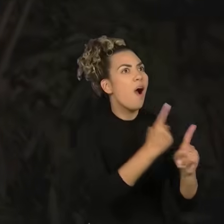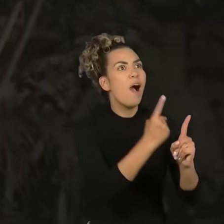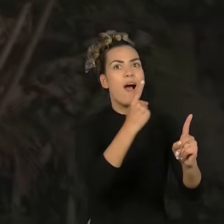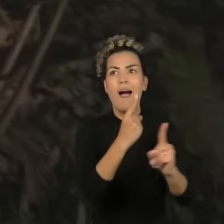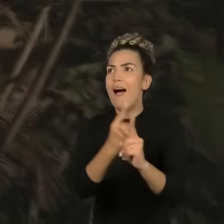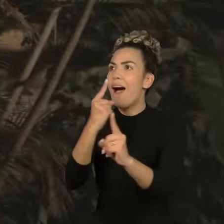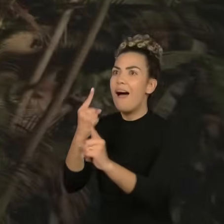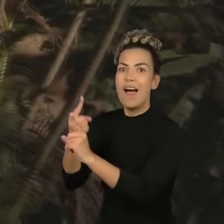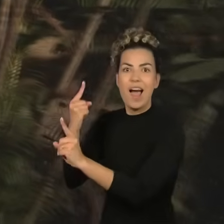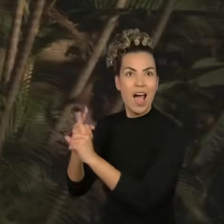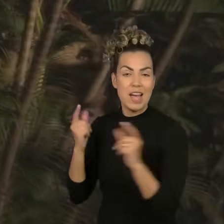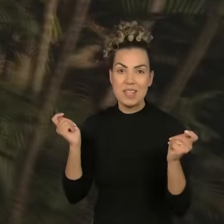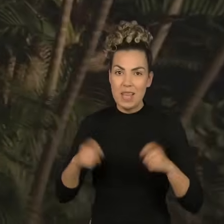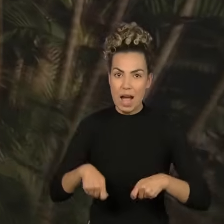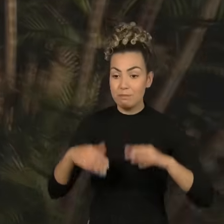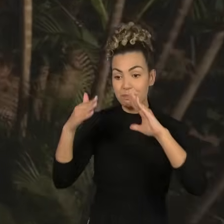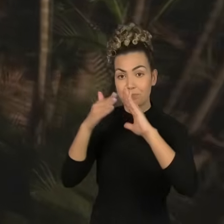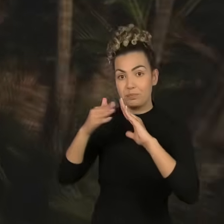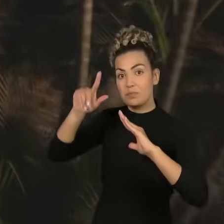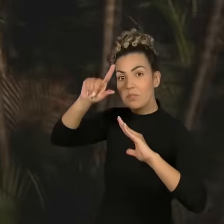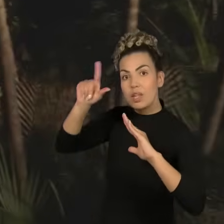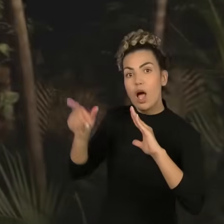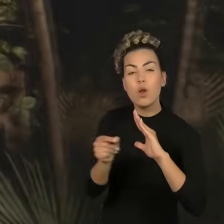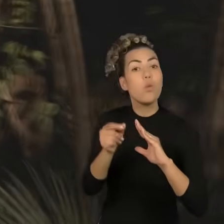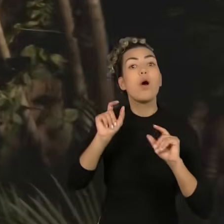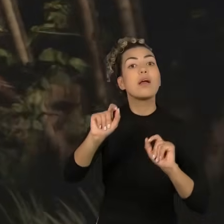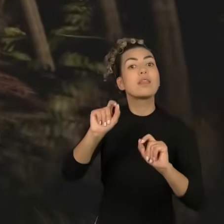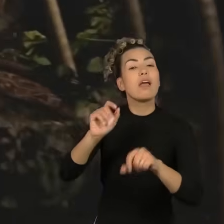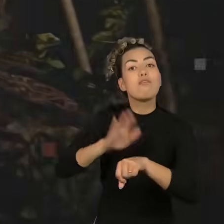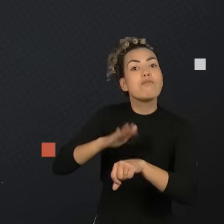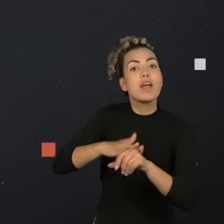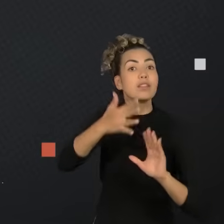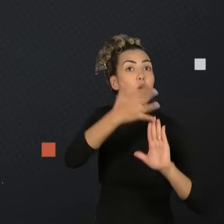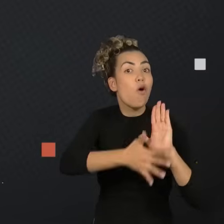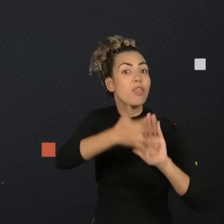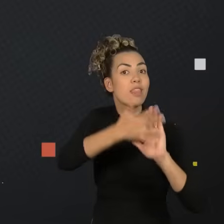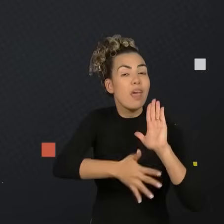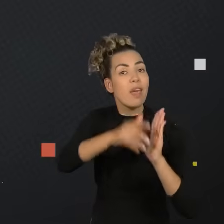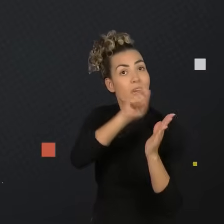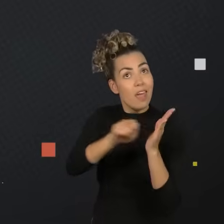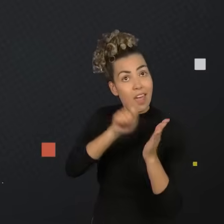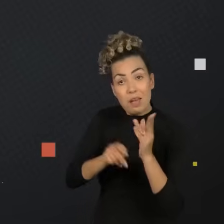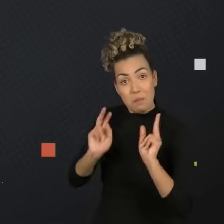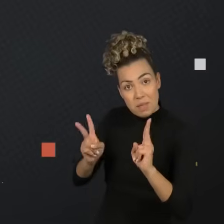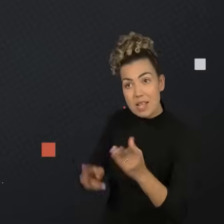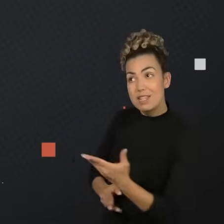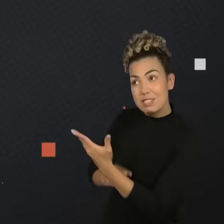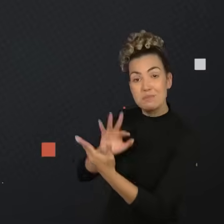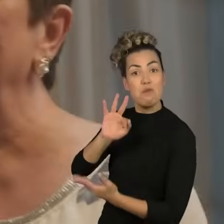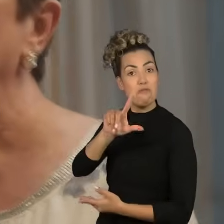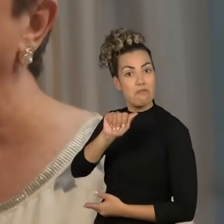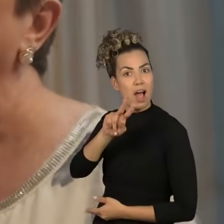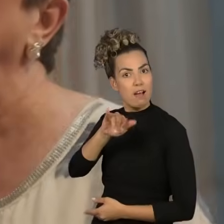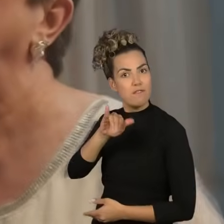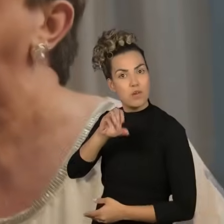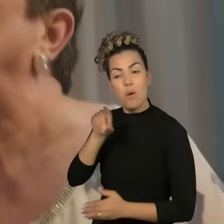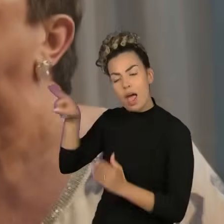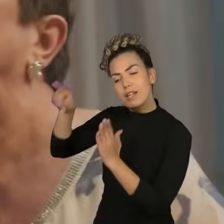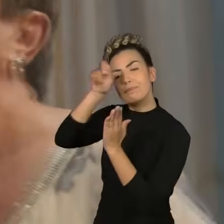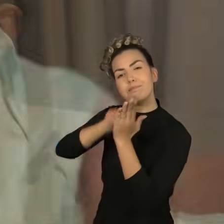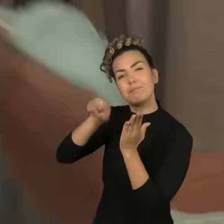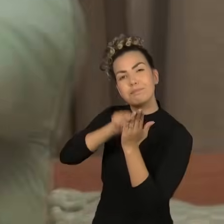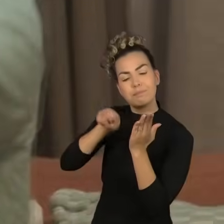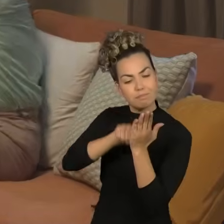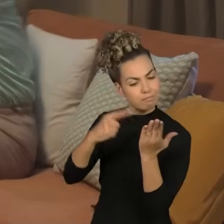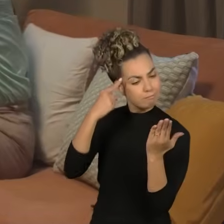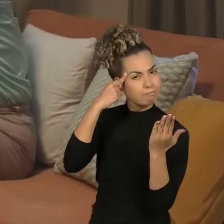O Mundo da Lua é uma criação do dramaturgo e roteirista Flávio de Souza, que nos leva a penetrar no dia a dia